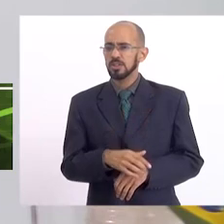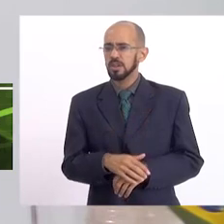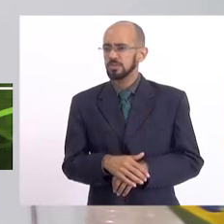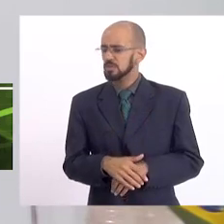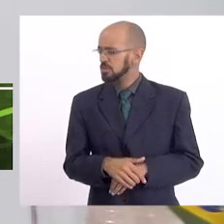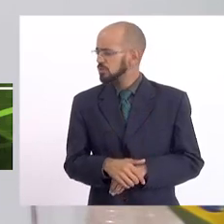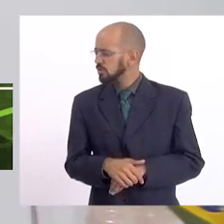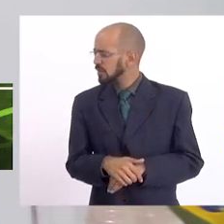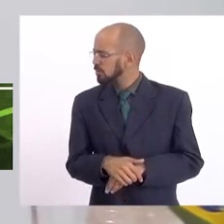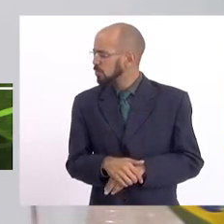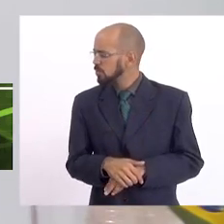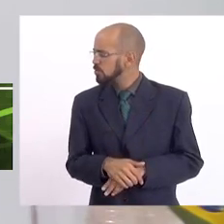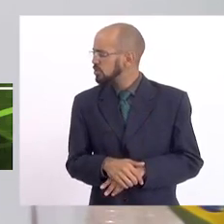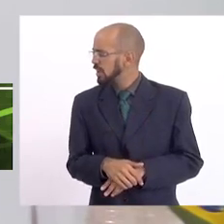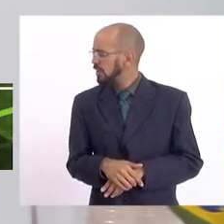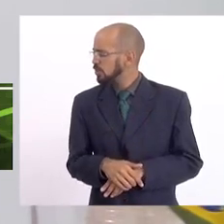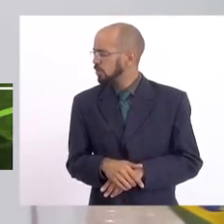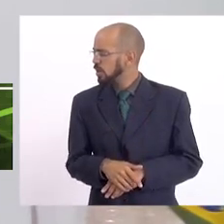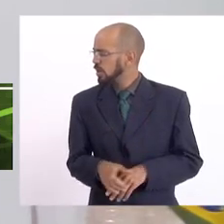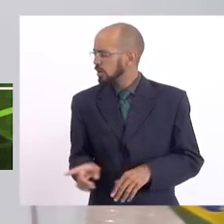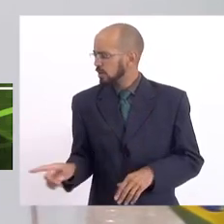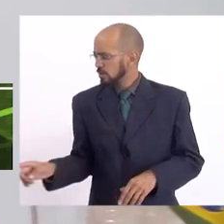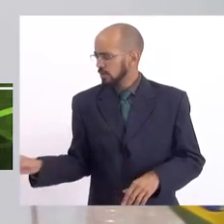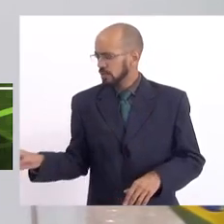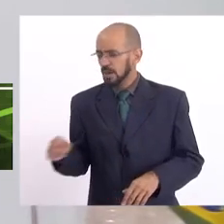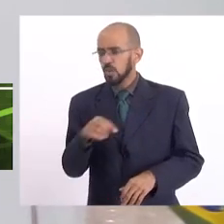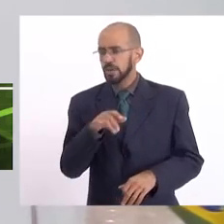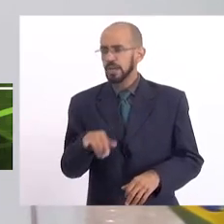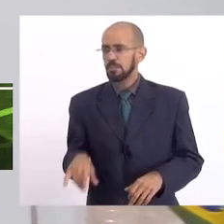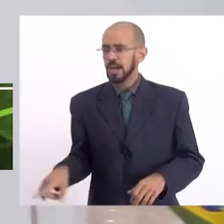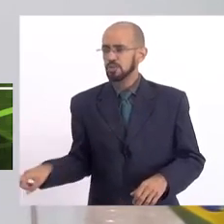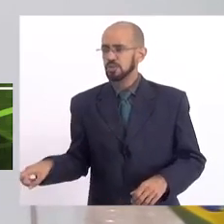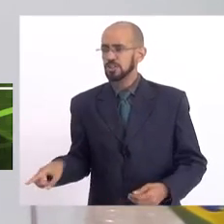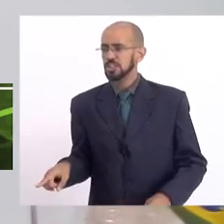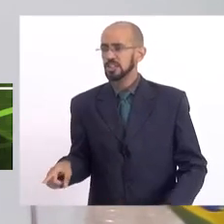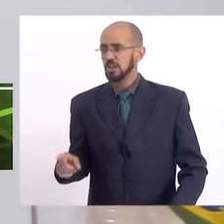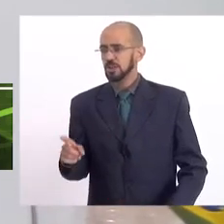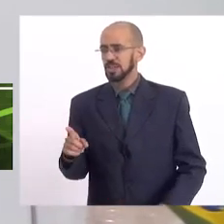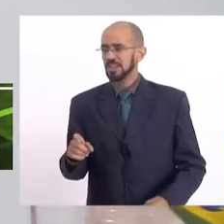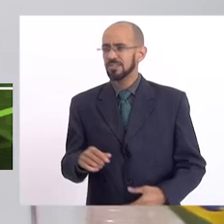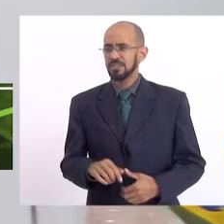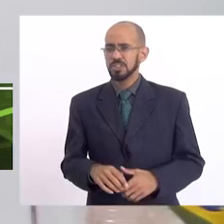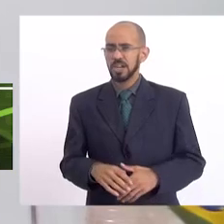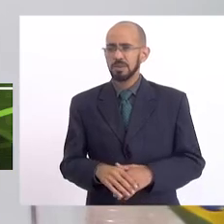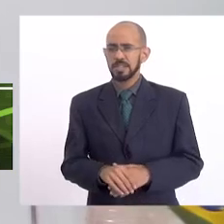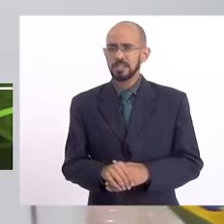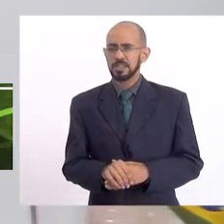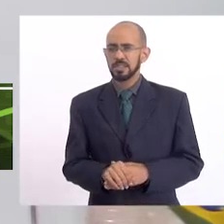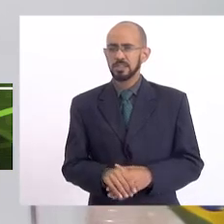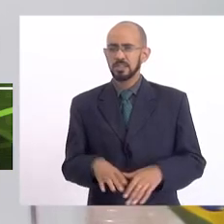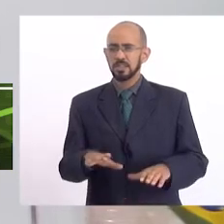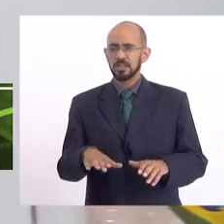Ela confirmou ontem que viria, mas está nesse mesmo momento tendo audiência da saúde. Bem, passar a palavra para o deputado Luiz Martins,